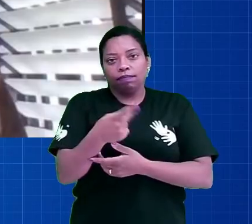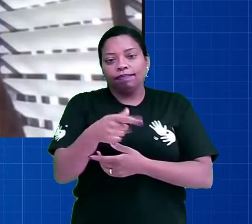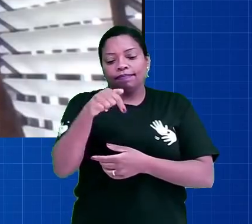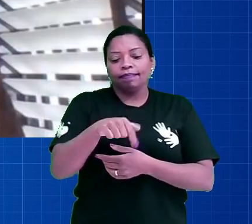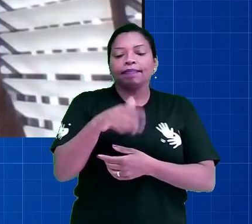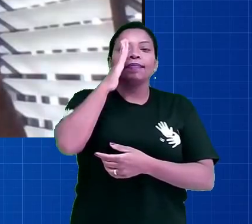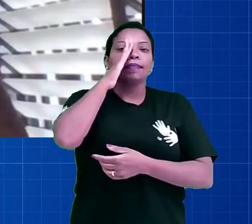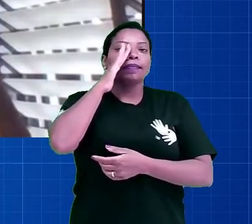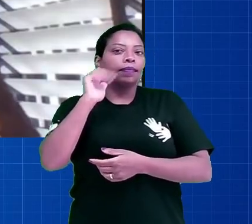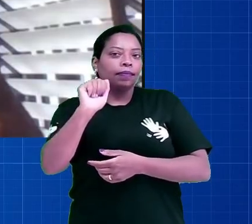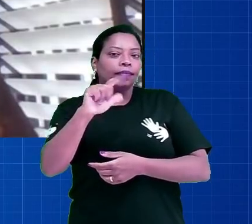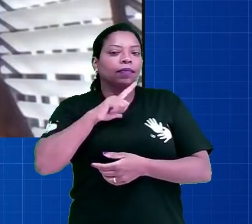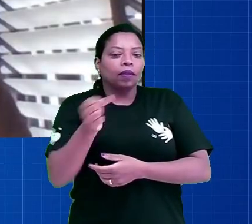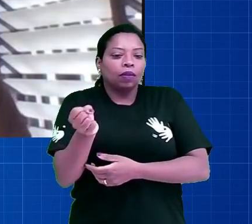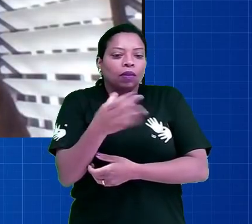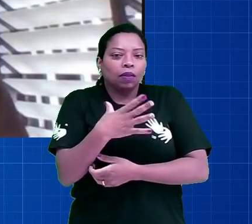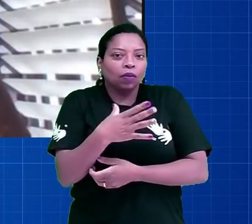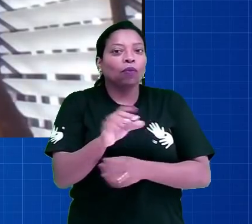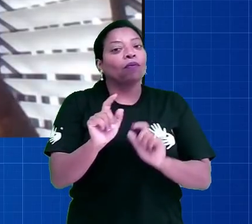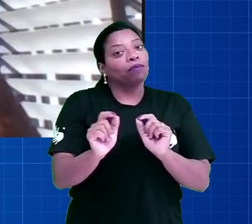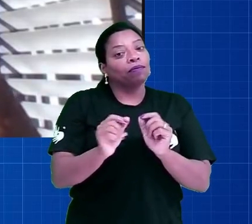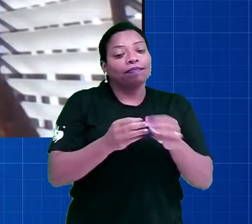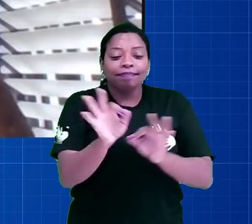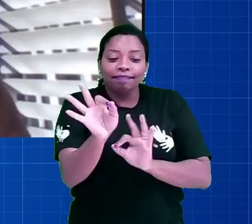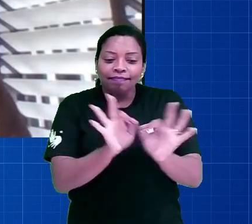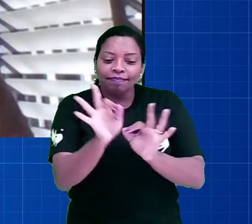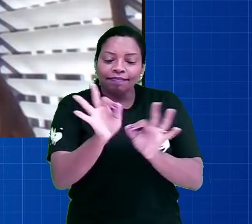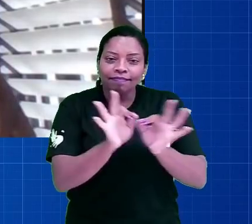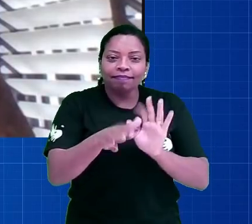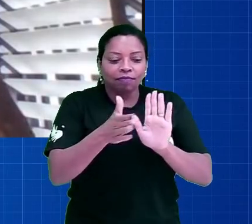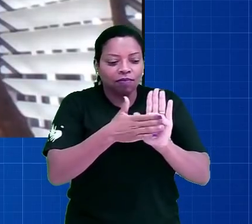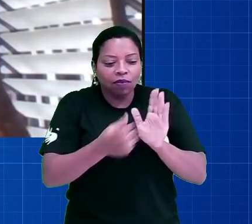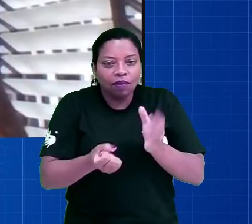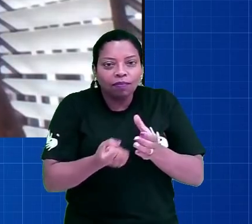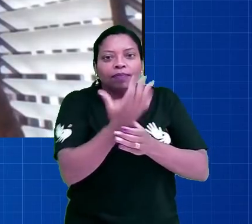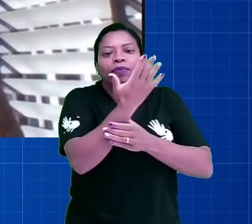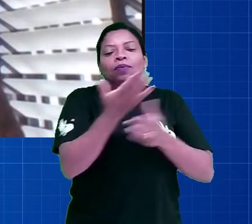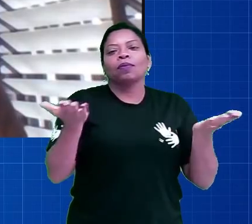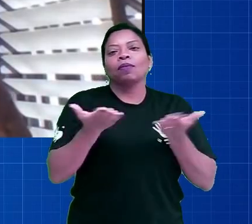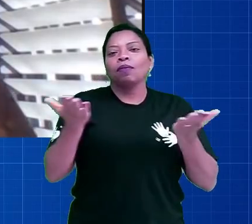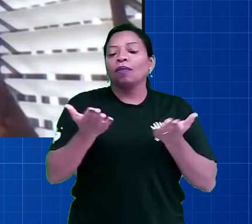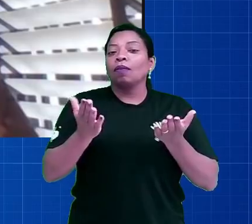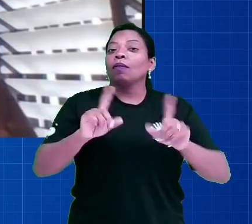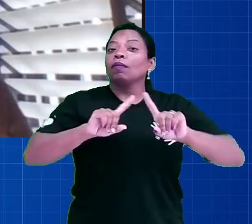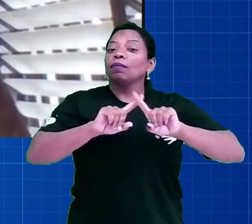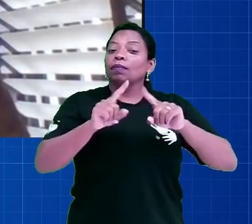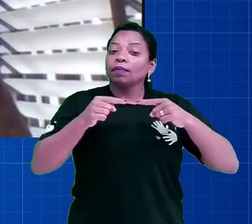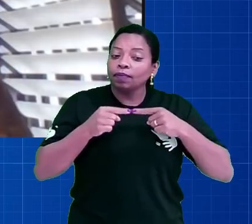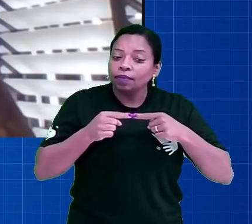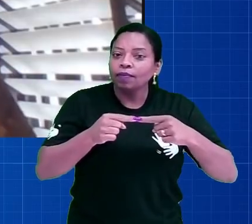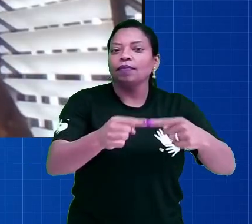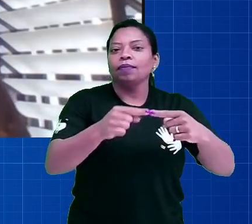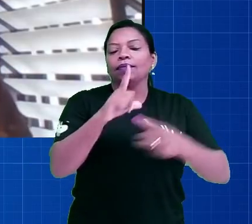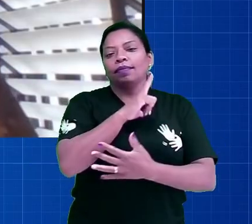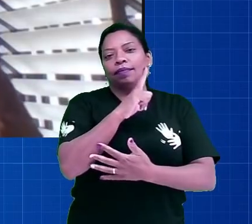está acontecendo em Araucária, uma proposta, um projeto piloto, né, andar em passos